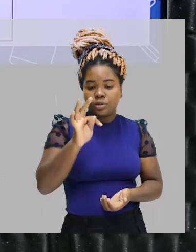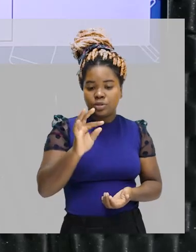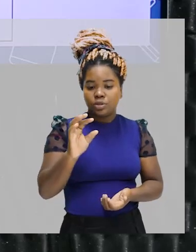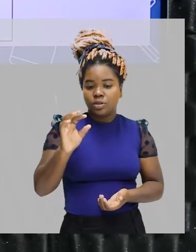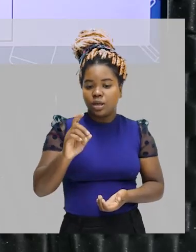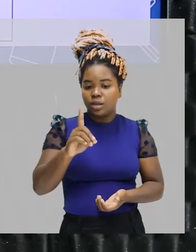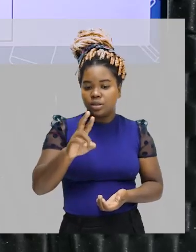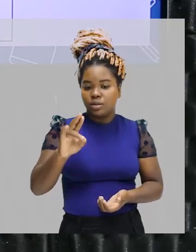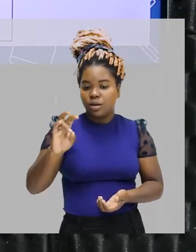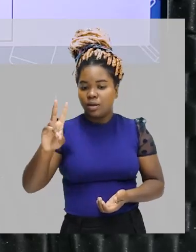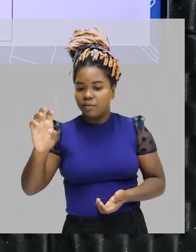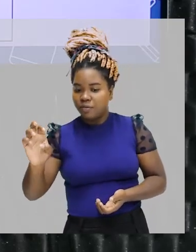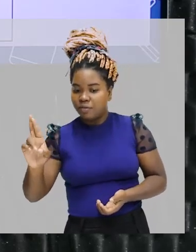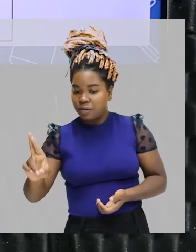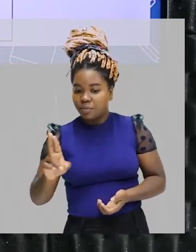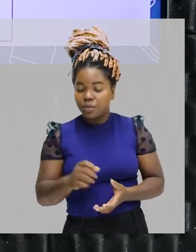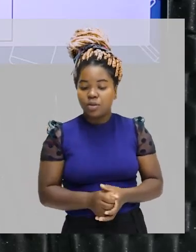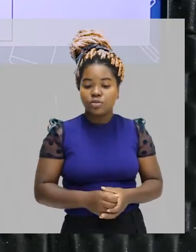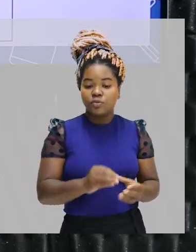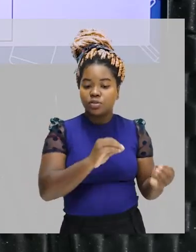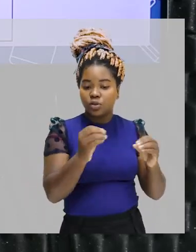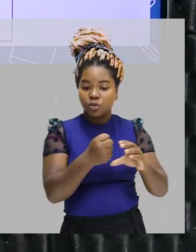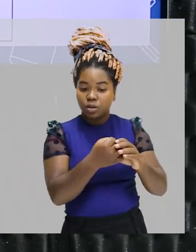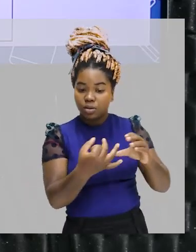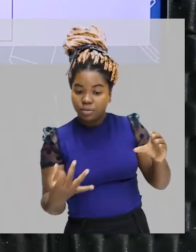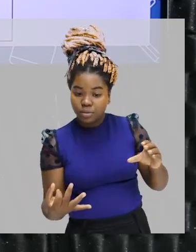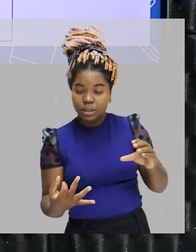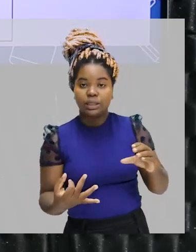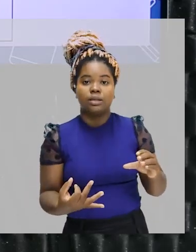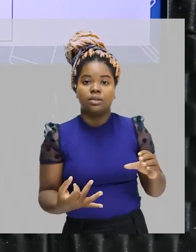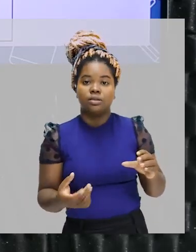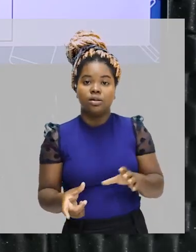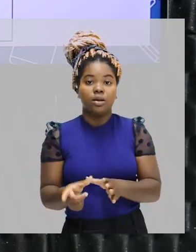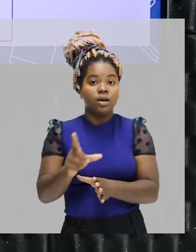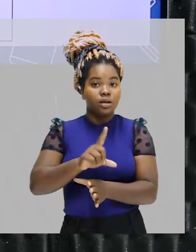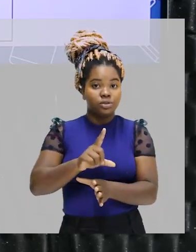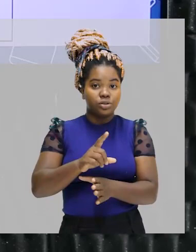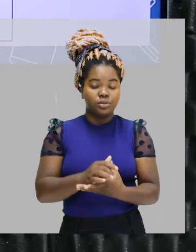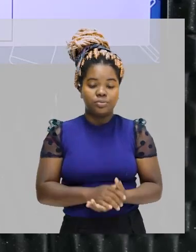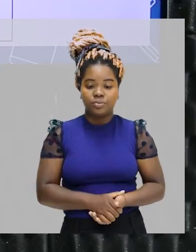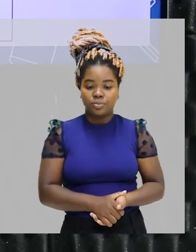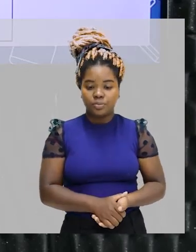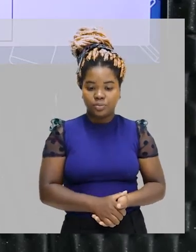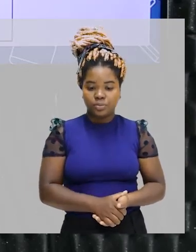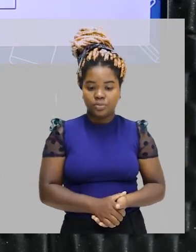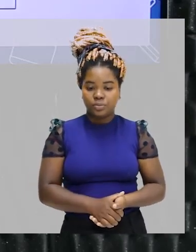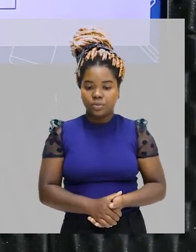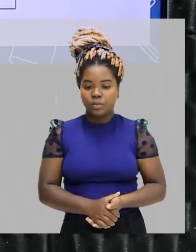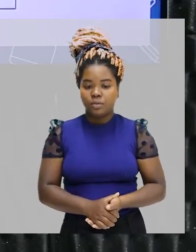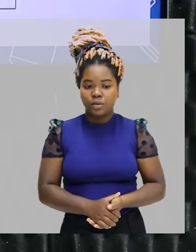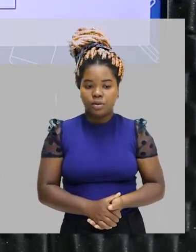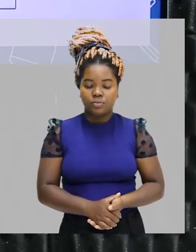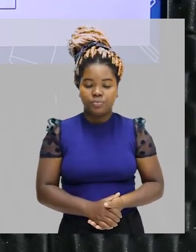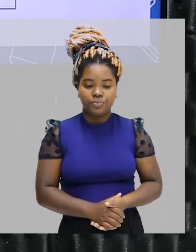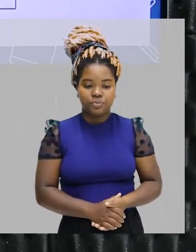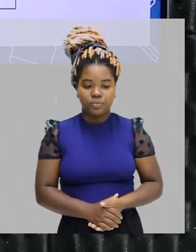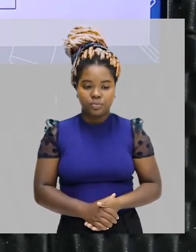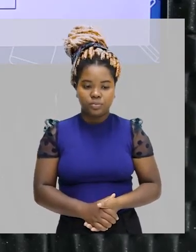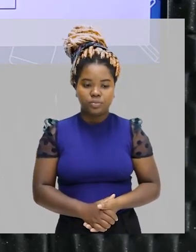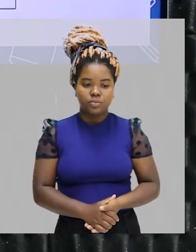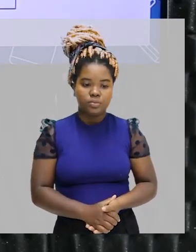trazer a característica ou o adjetivo, no caso, a palavra que funciona como adjetivo para qualificar o tipo de